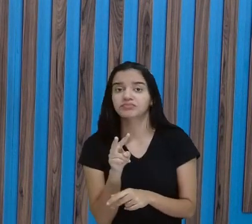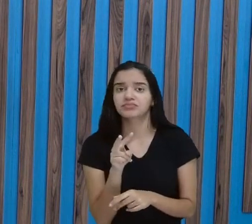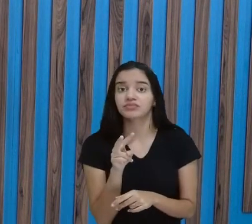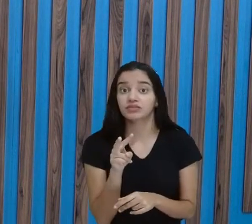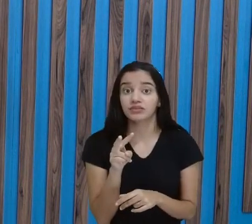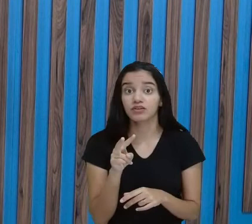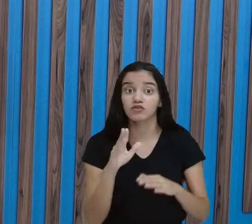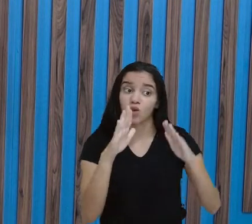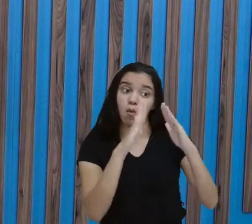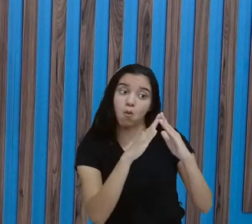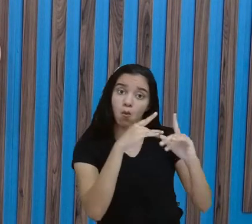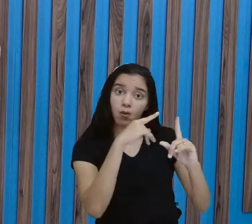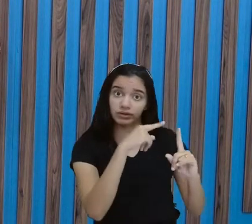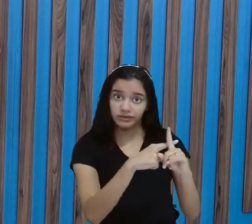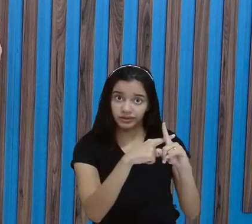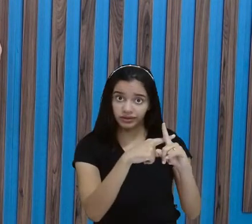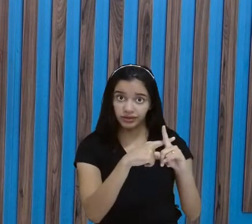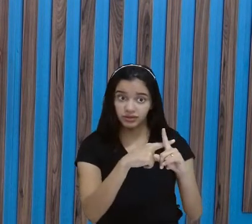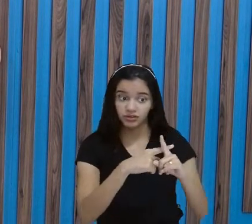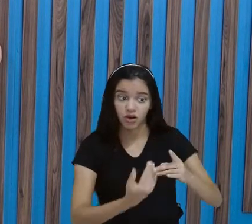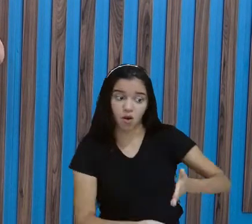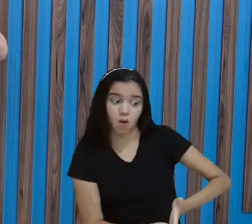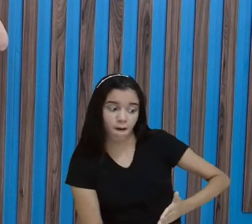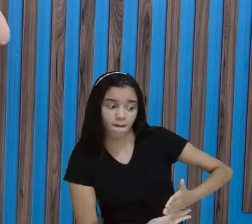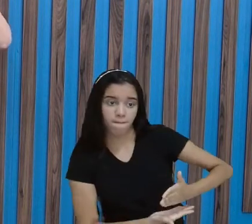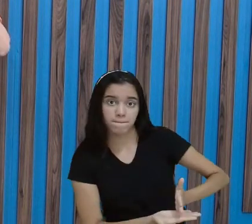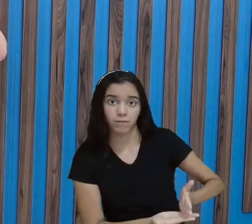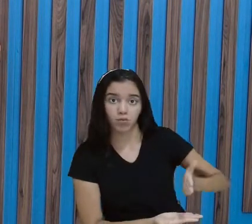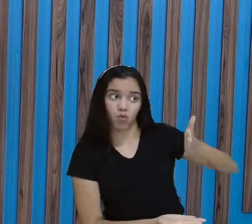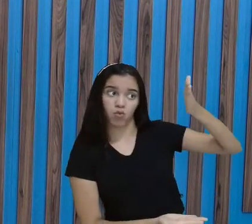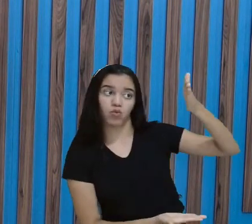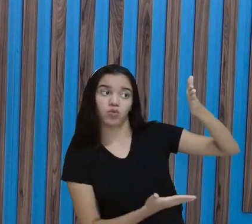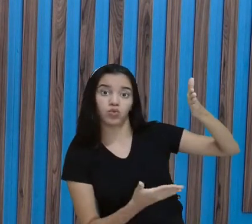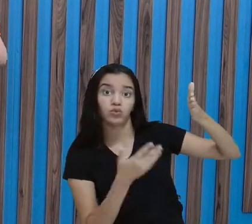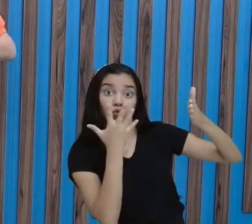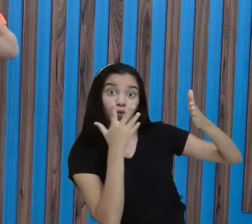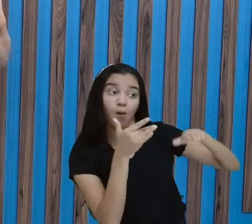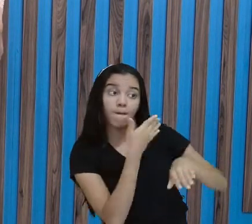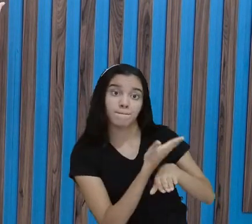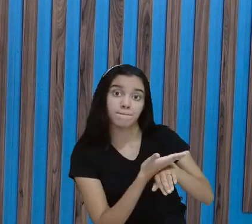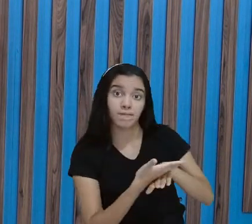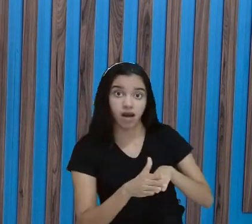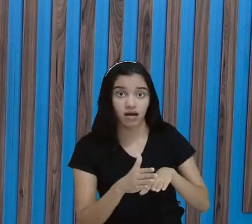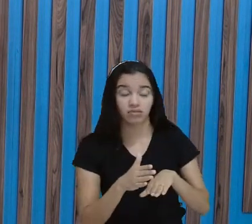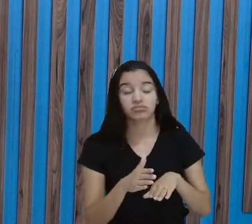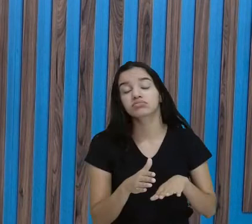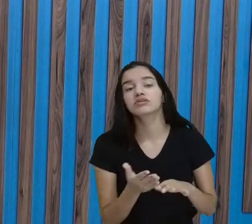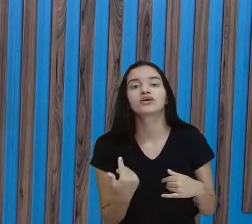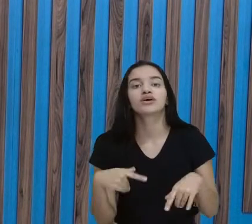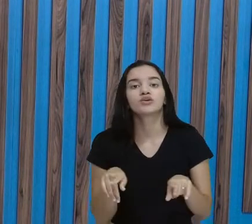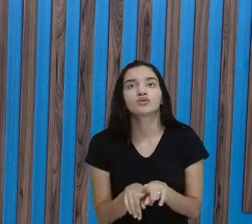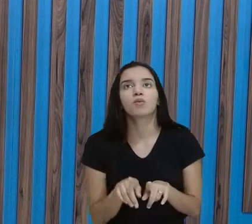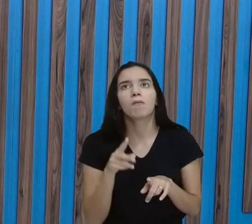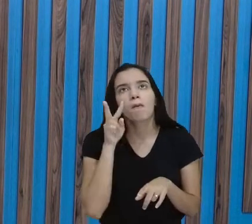via uma igreja, um muro branco e ele, no momento que olhou, ele viu um pássaro